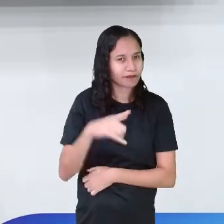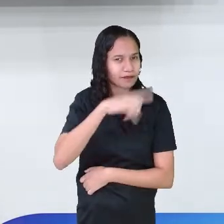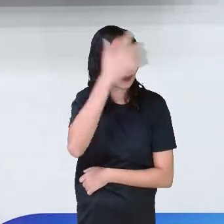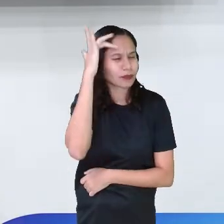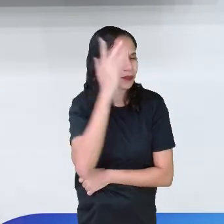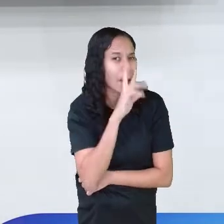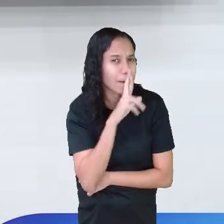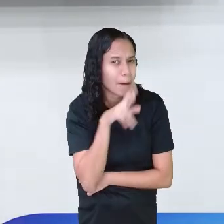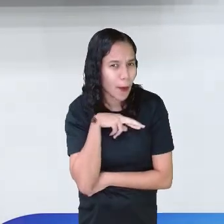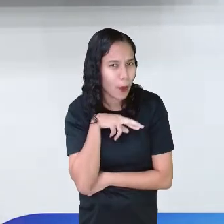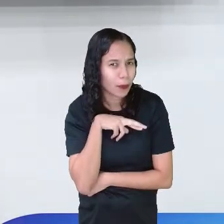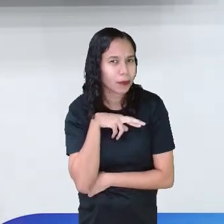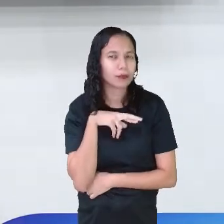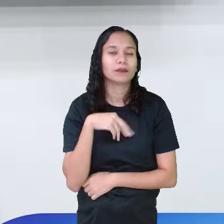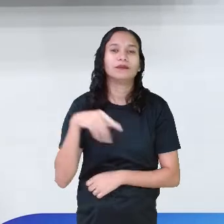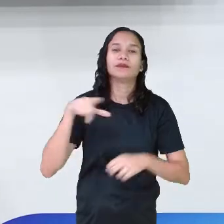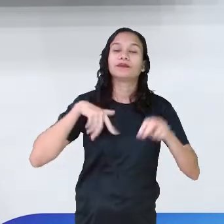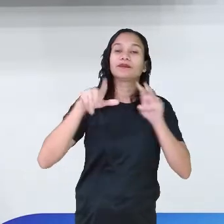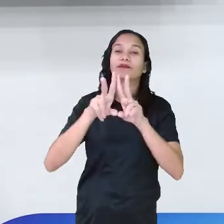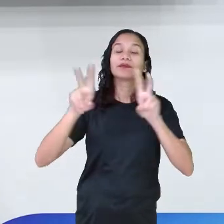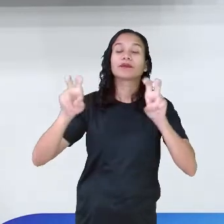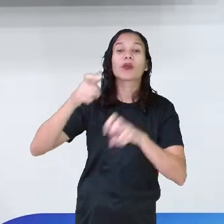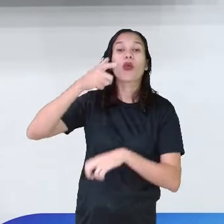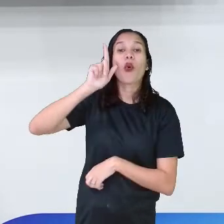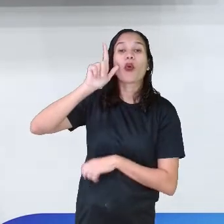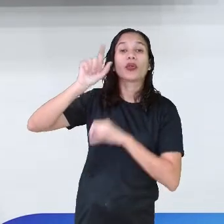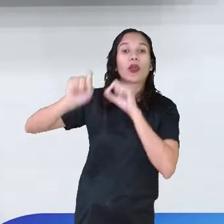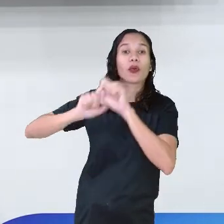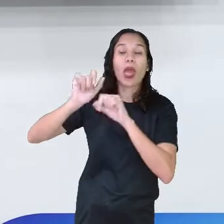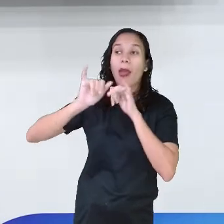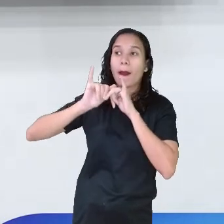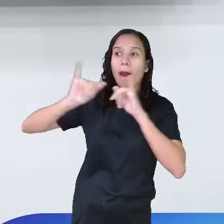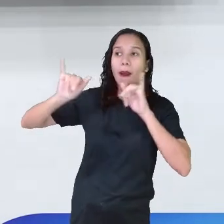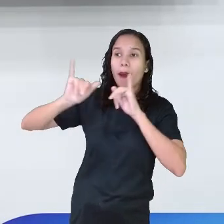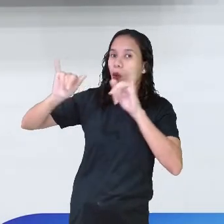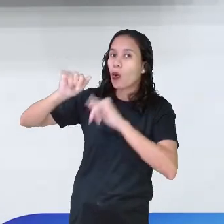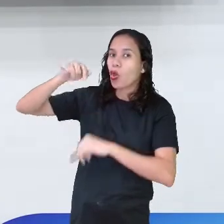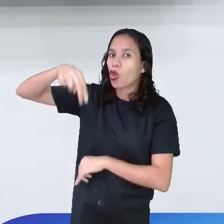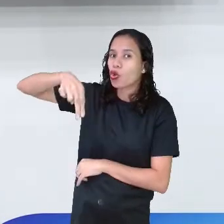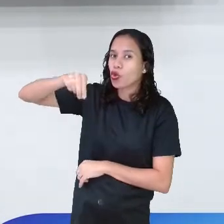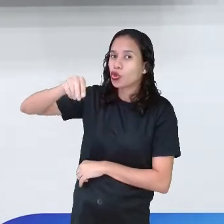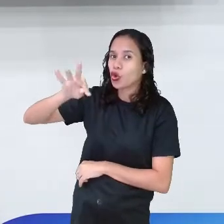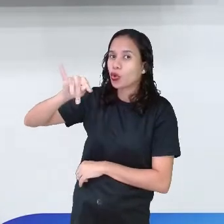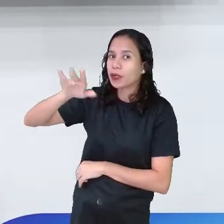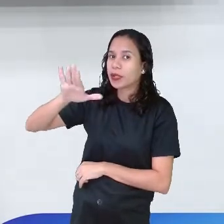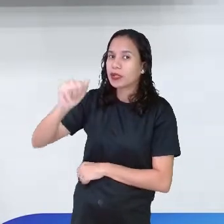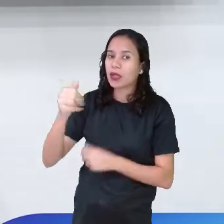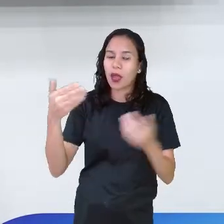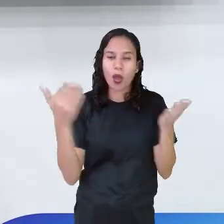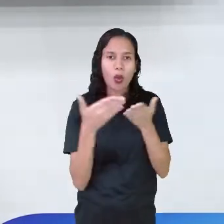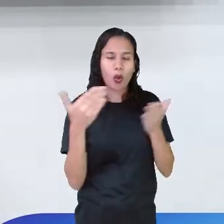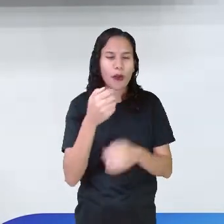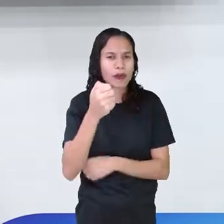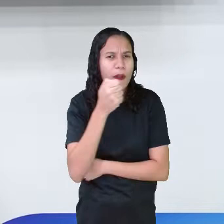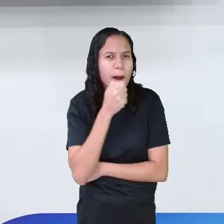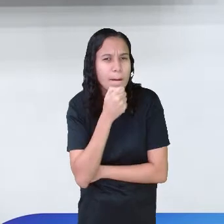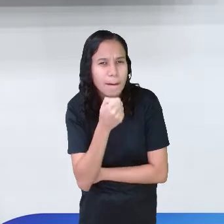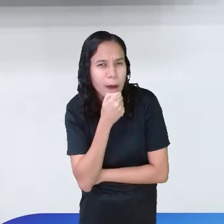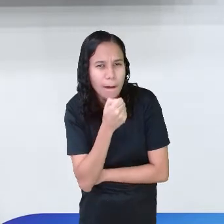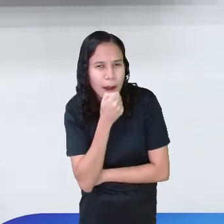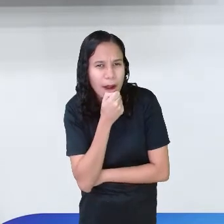alguém para me responder? O tema de ontem foi notícia e o tema de hoje,